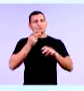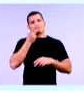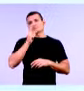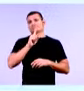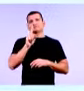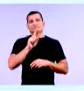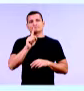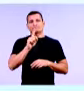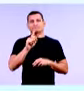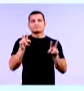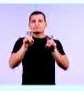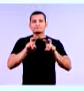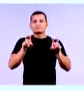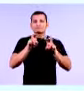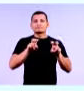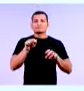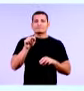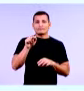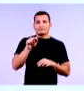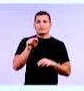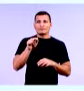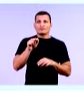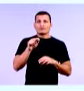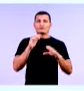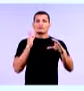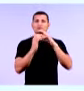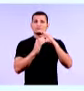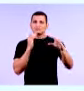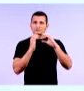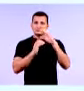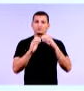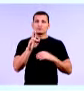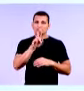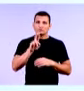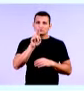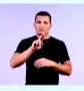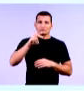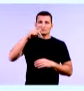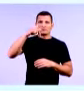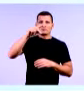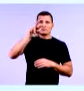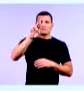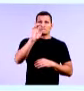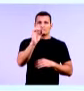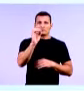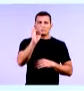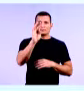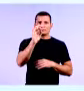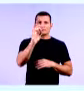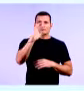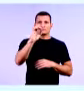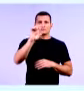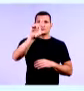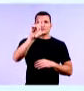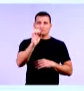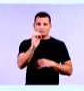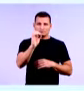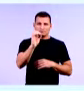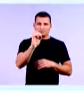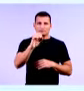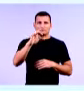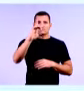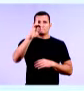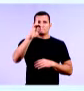Certo? O computador, se comunica através de comandos nos dados. Os próprios dados têm os comandos.